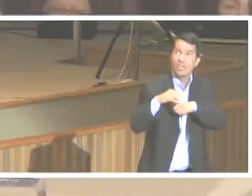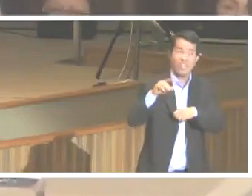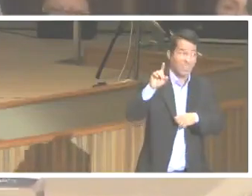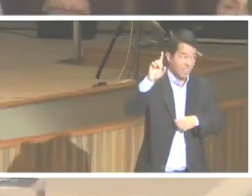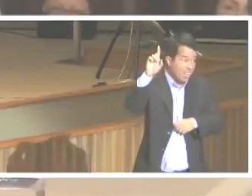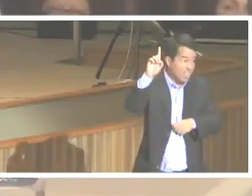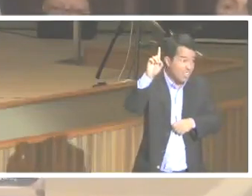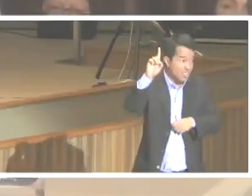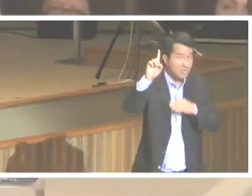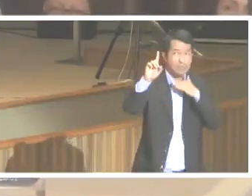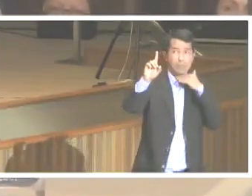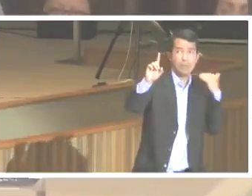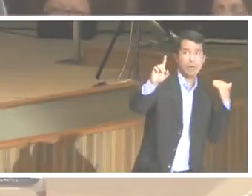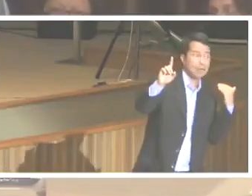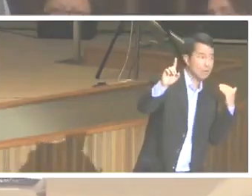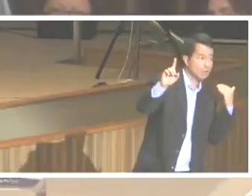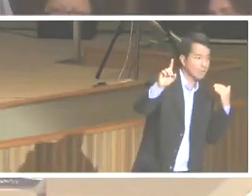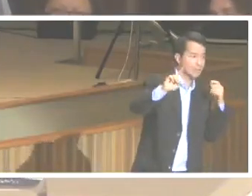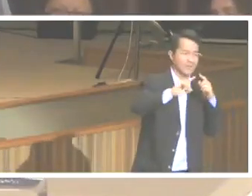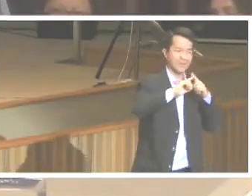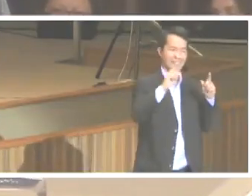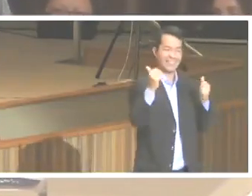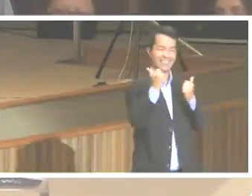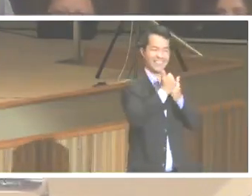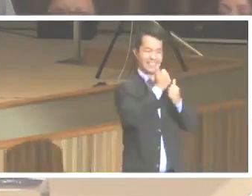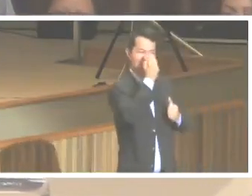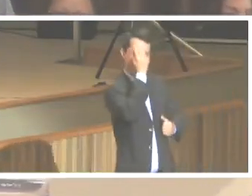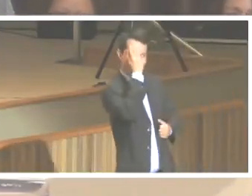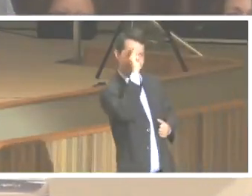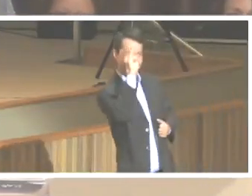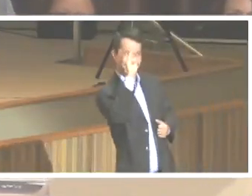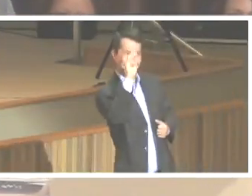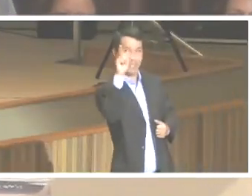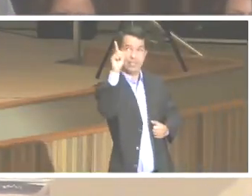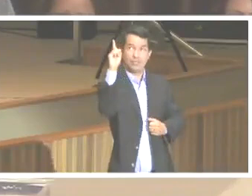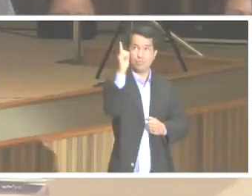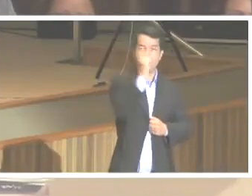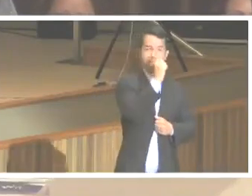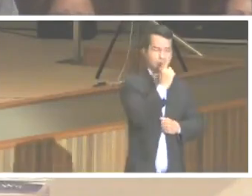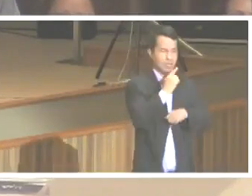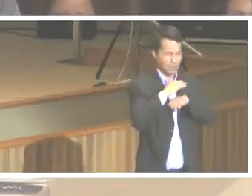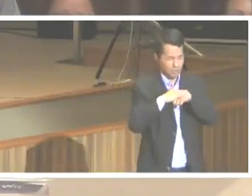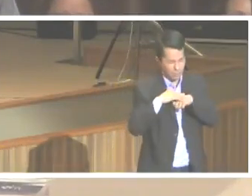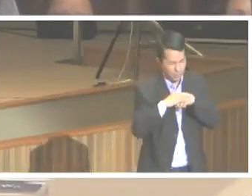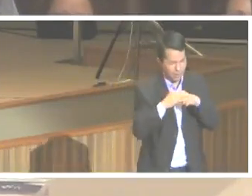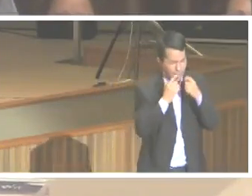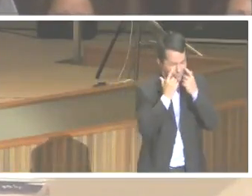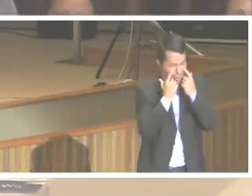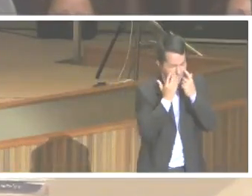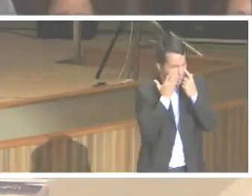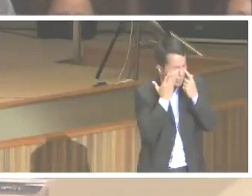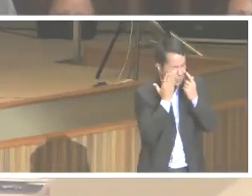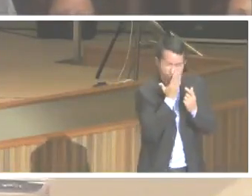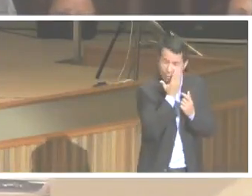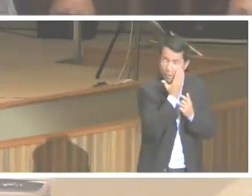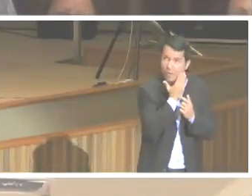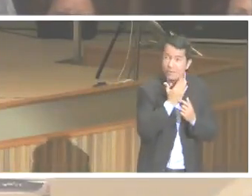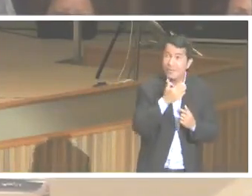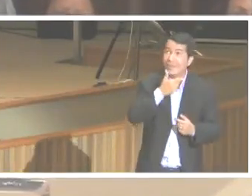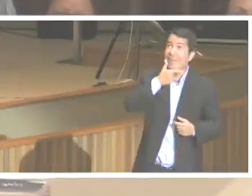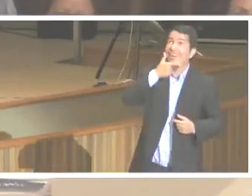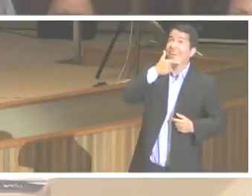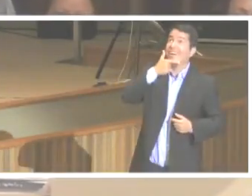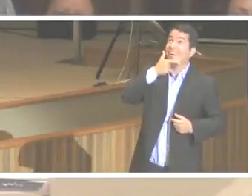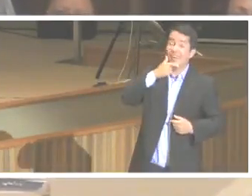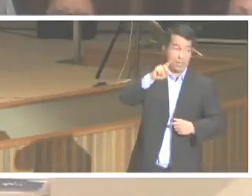ressuscitou e enxugou o meu pranto ele deu-me o perdão e eu quebrantado dei